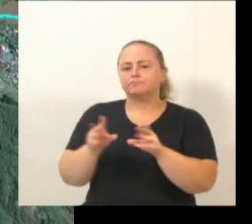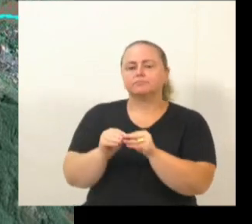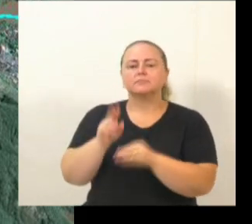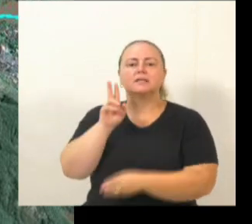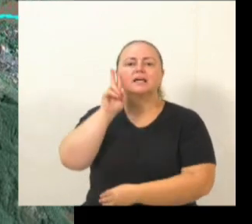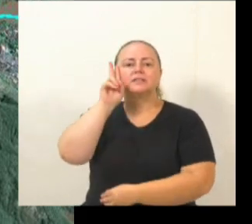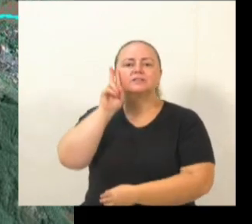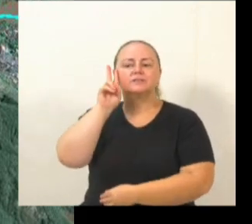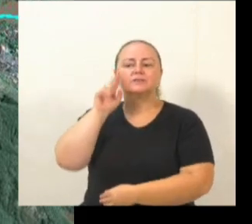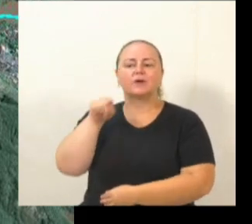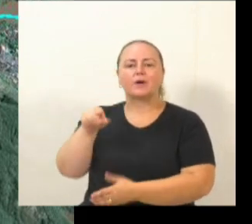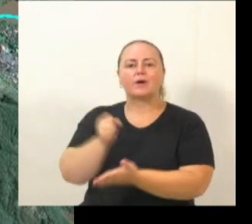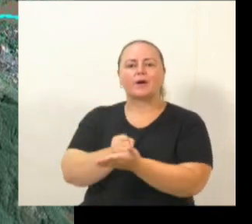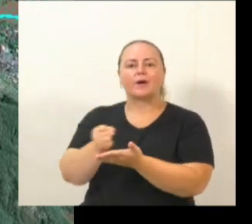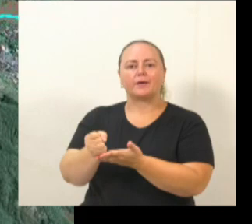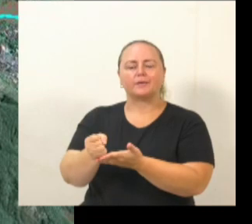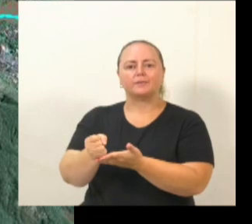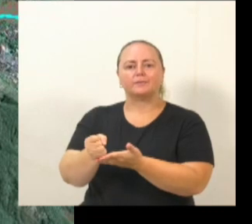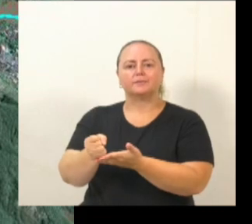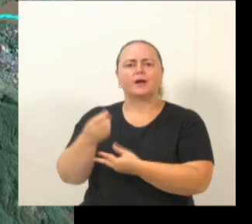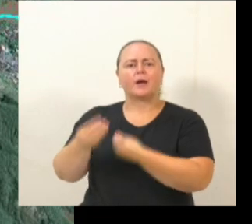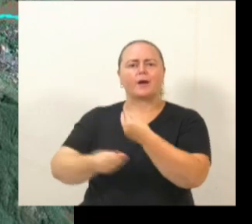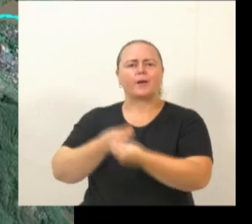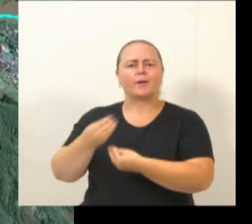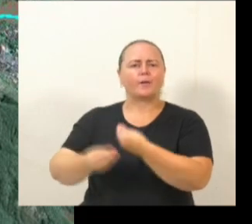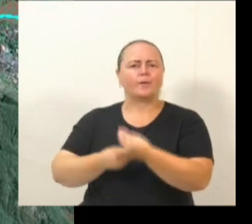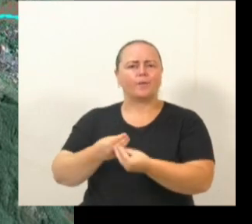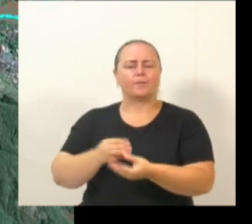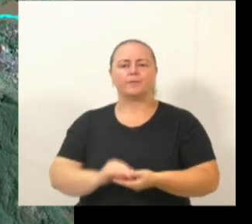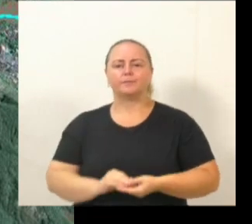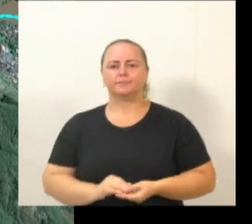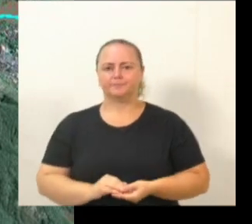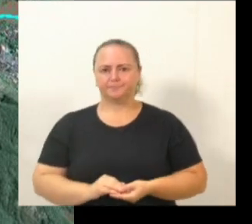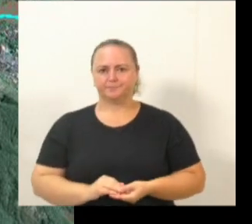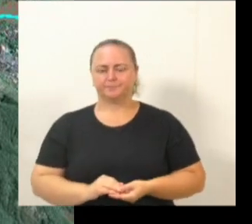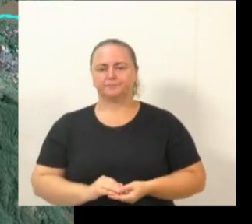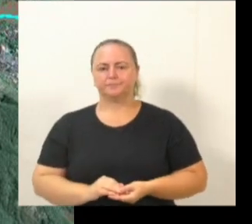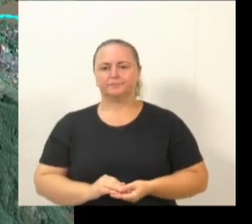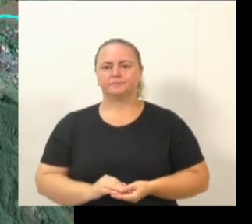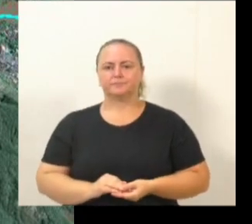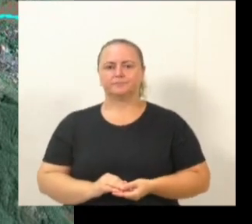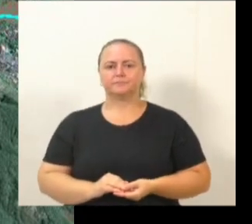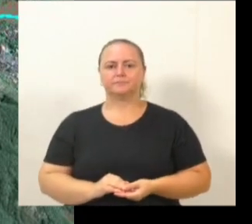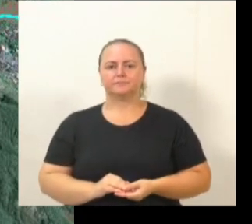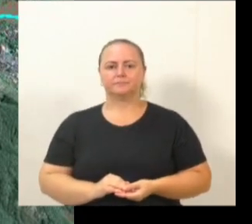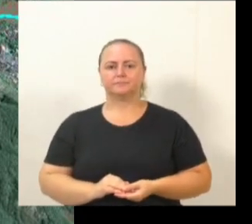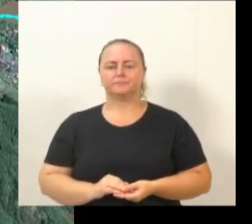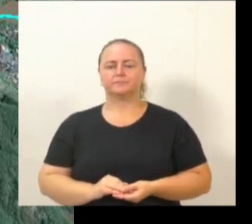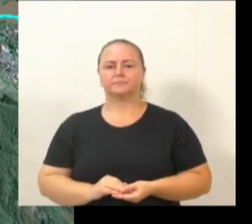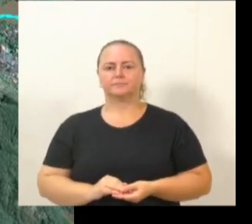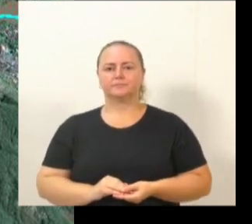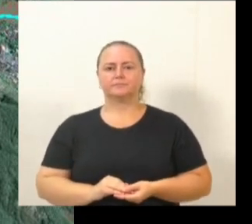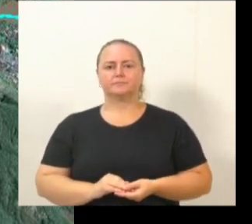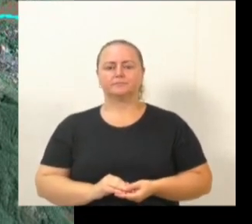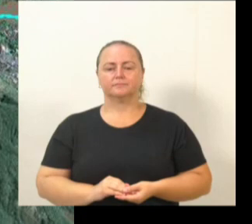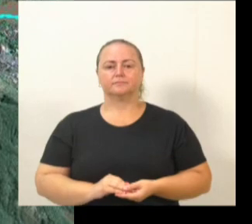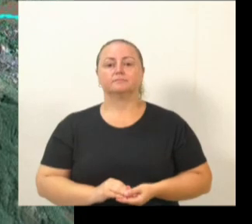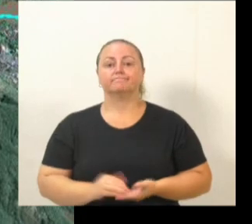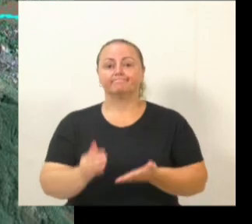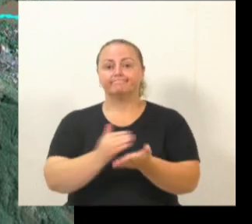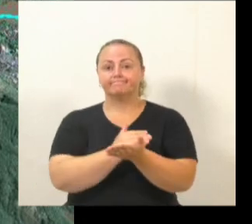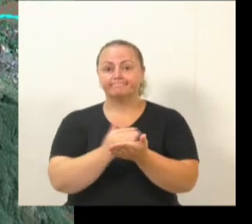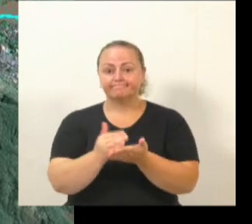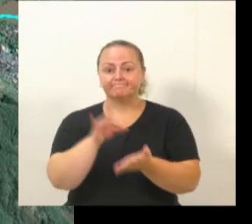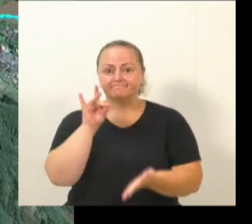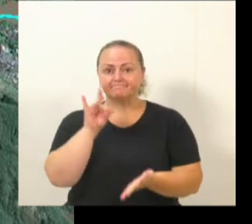como é que e contando um pouco da história do esgotamento sanitário da cidade de Blumenau. Então, a primeira iniciativa, vamos dizer assim,